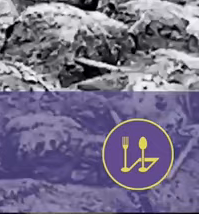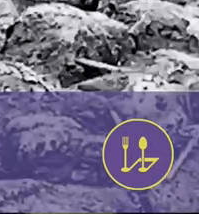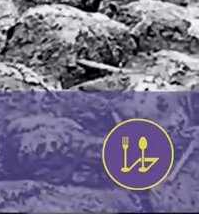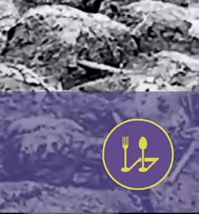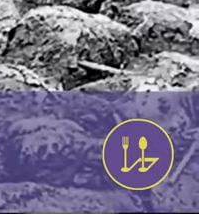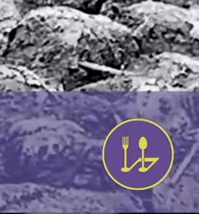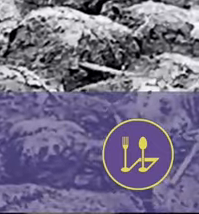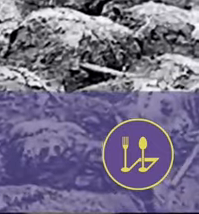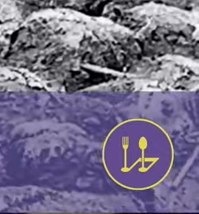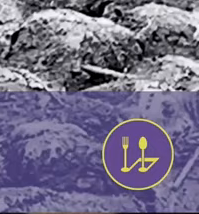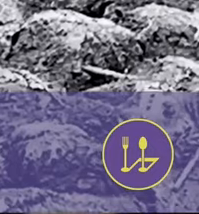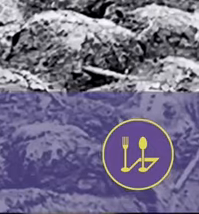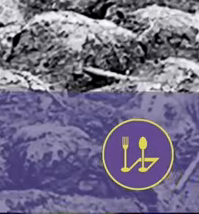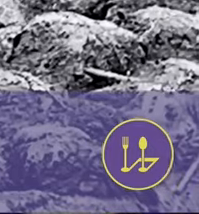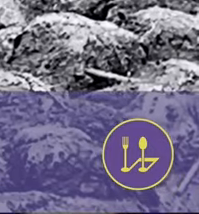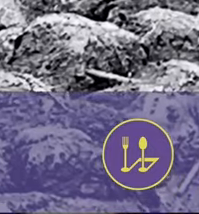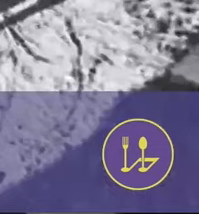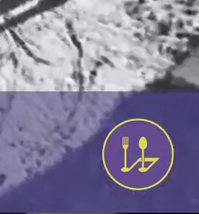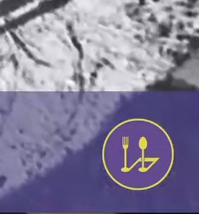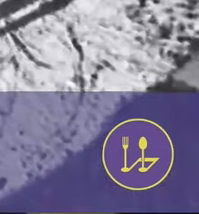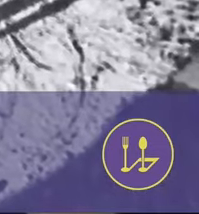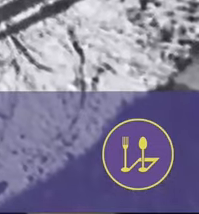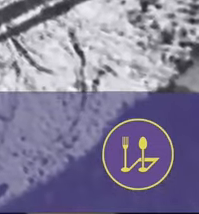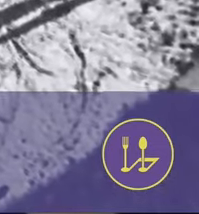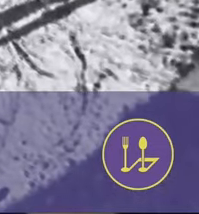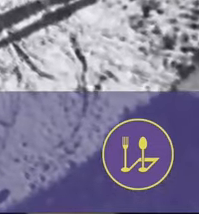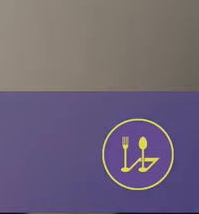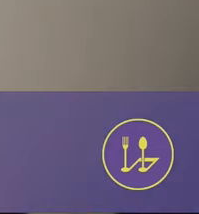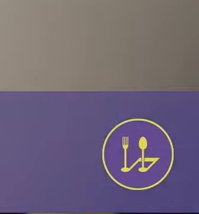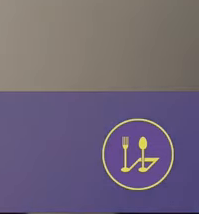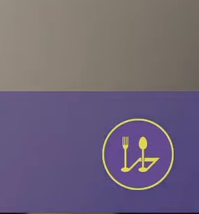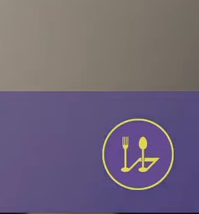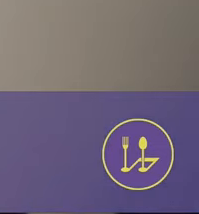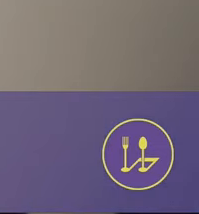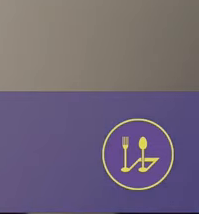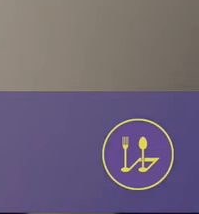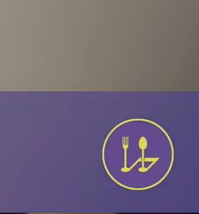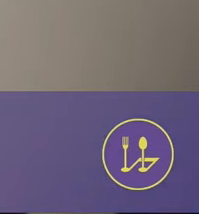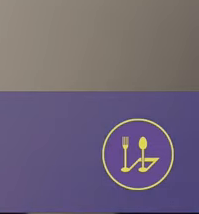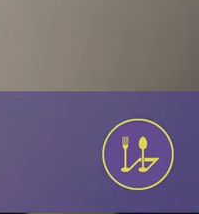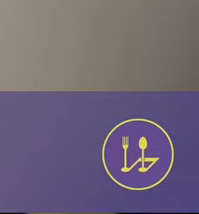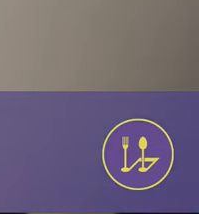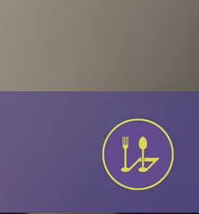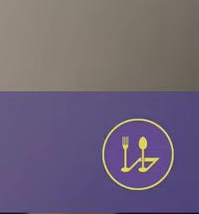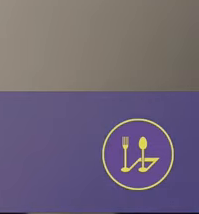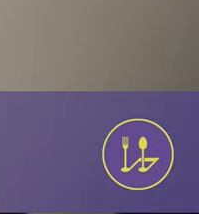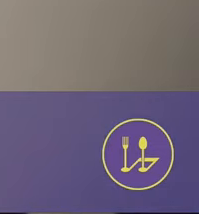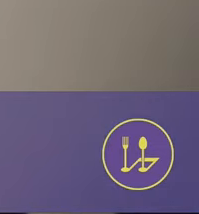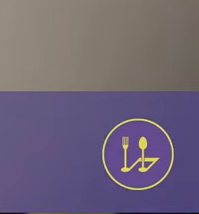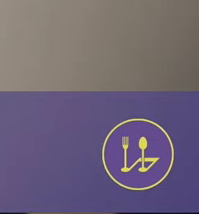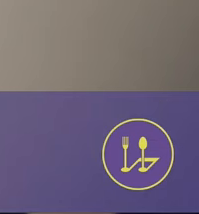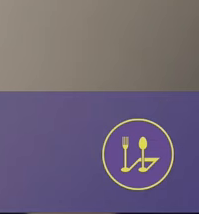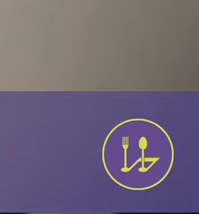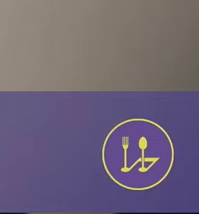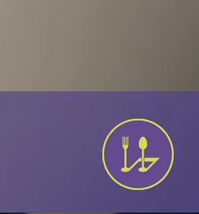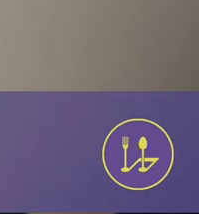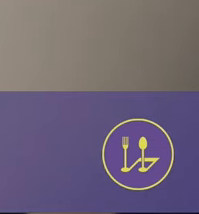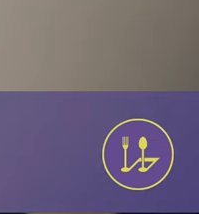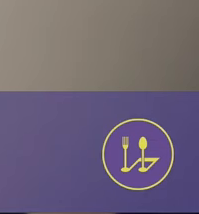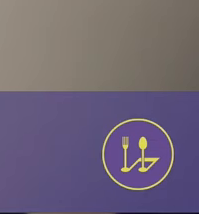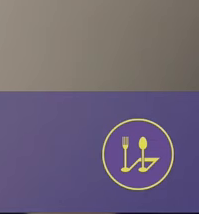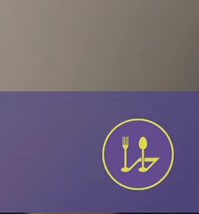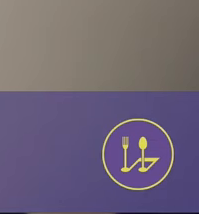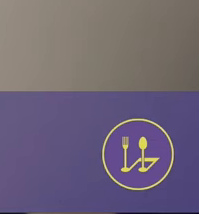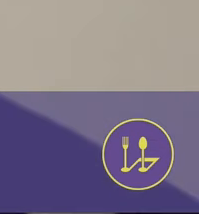17 pessoas morrem de desnutrição no Brasil todos os dias. E antes dessa crise, eles pediam ajuda nas ruas, nos